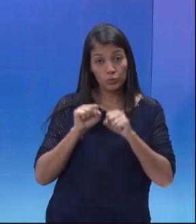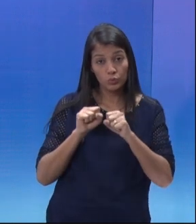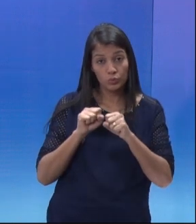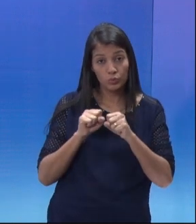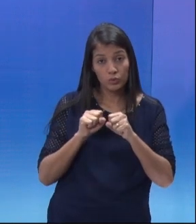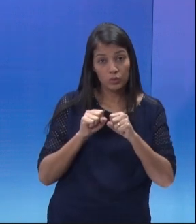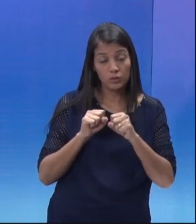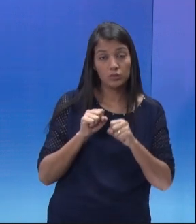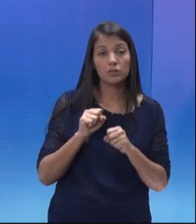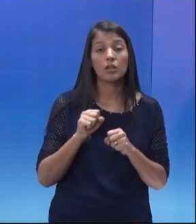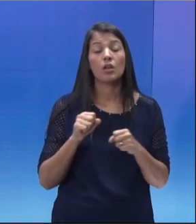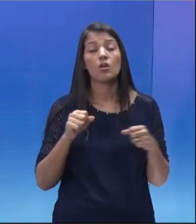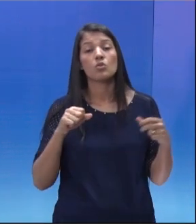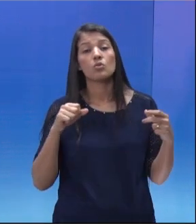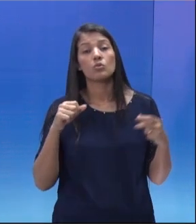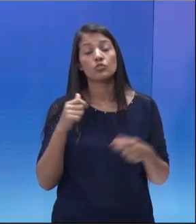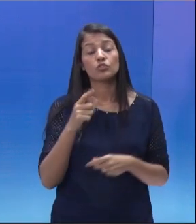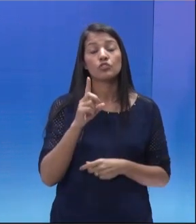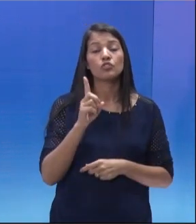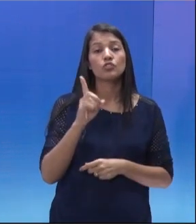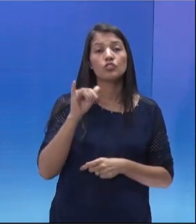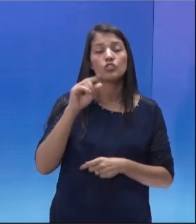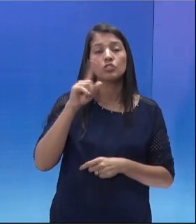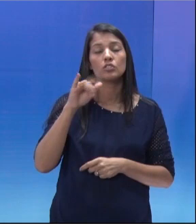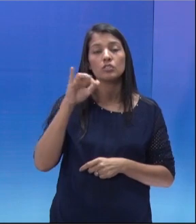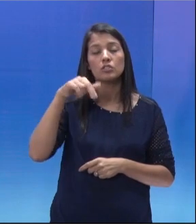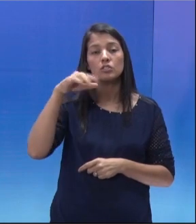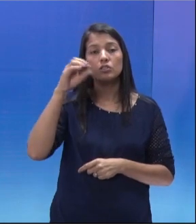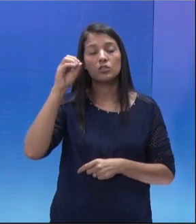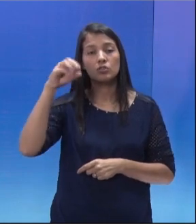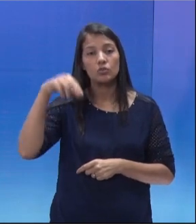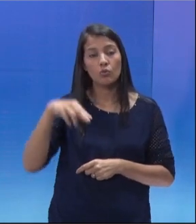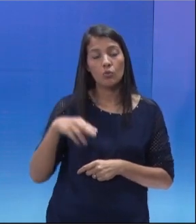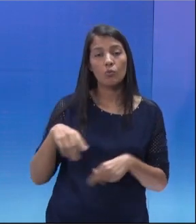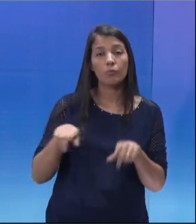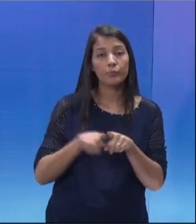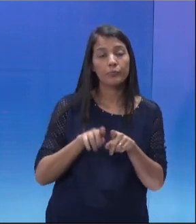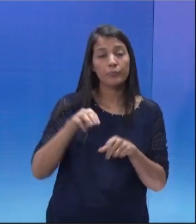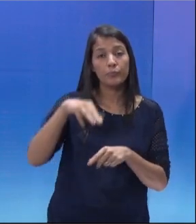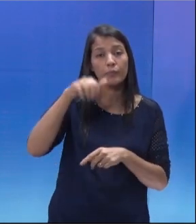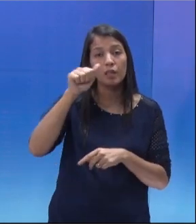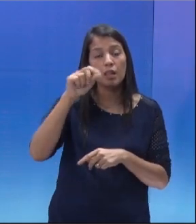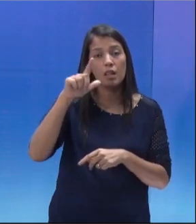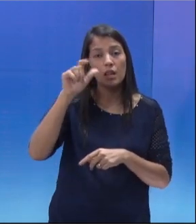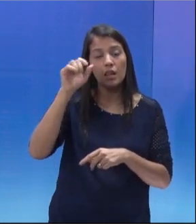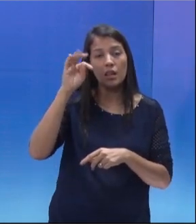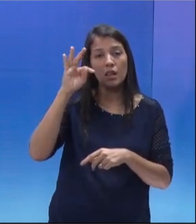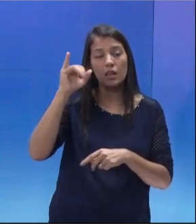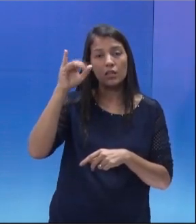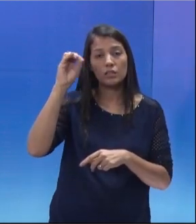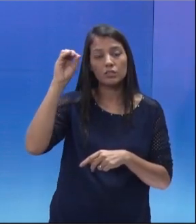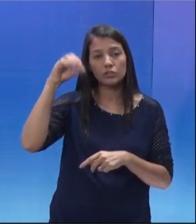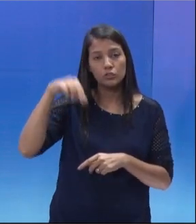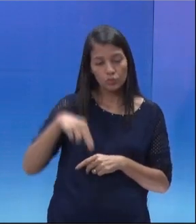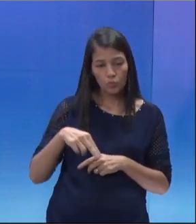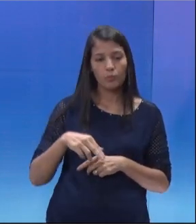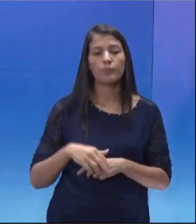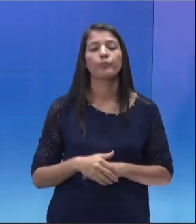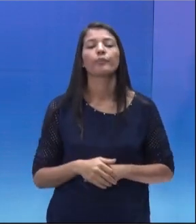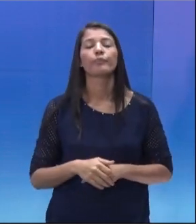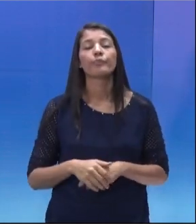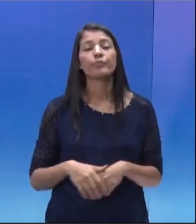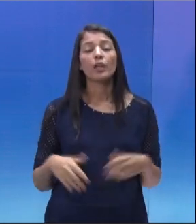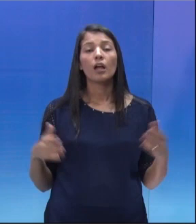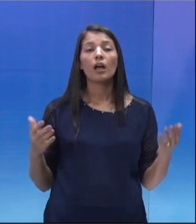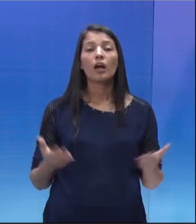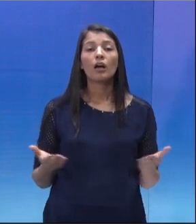e malation. Bem, essa primeira questão é uma questão tranquila. Porém, o que acontece? Nós vimos o passo a passo.